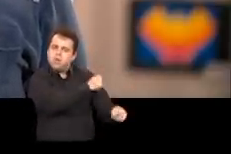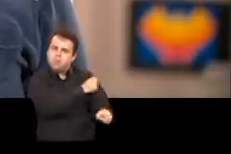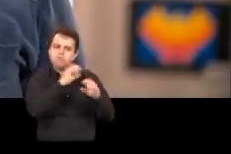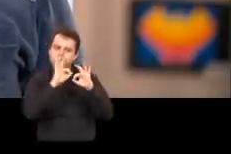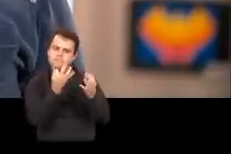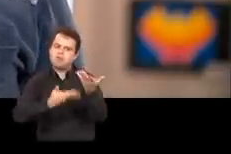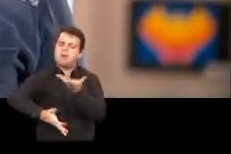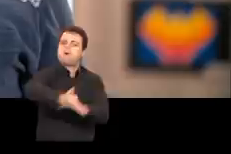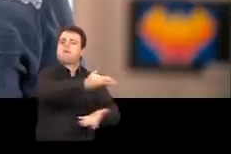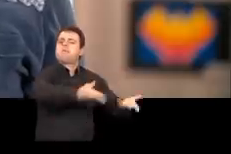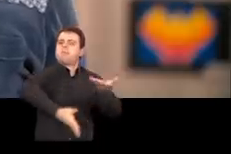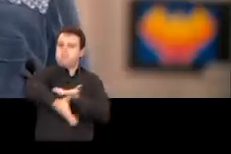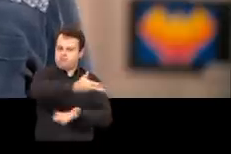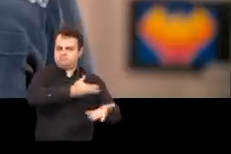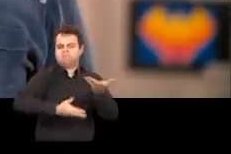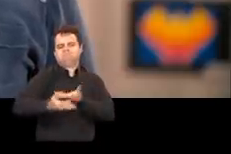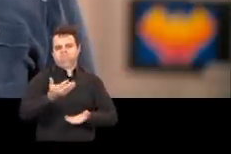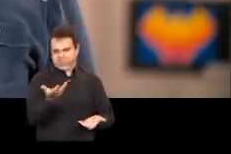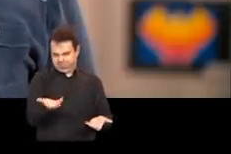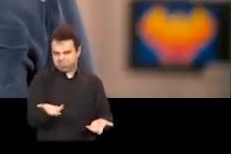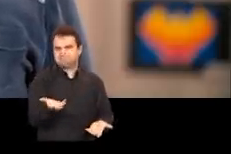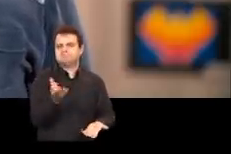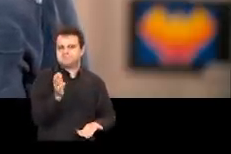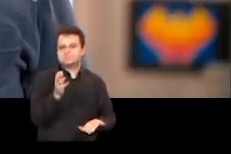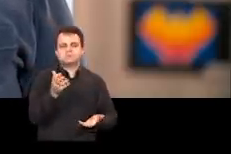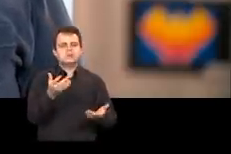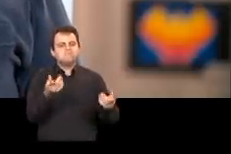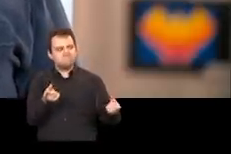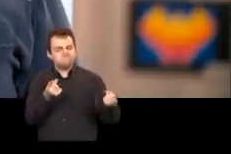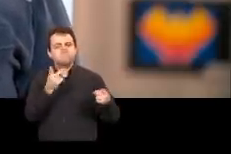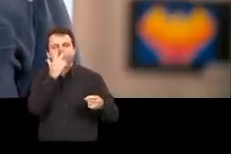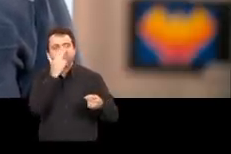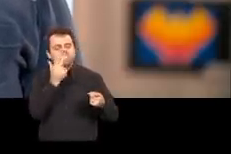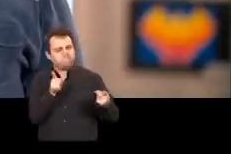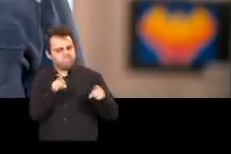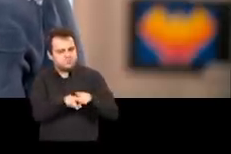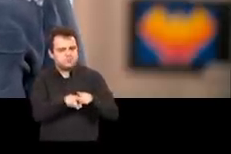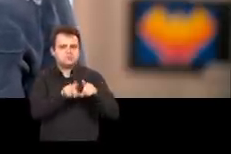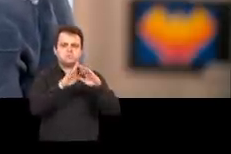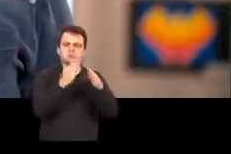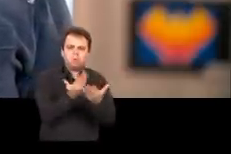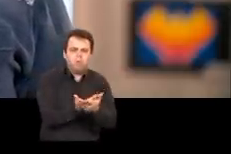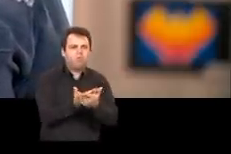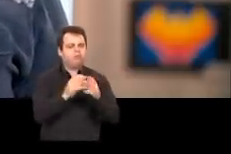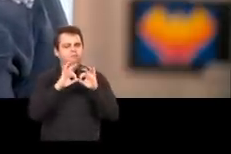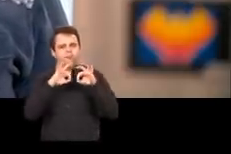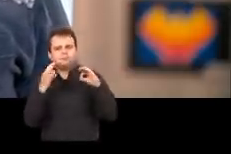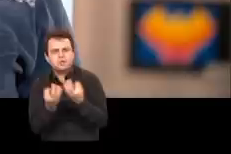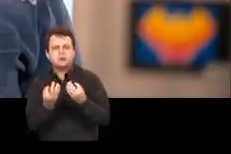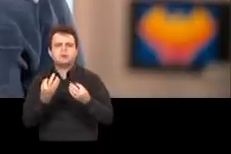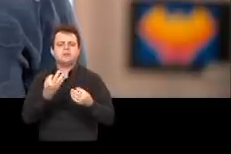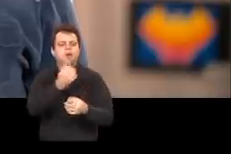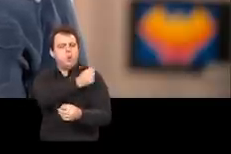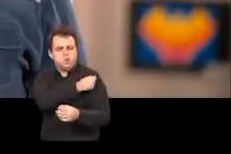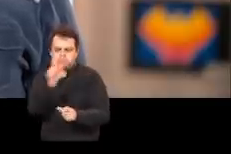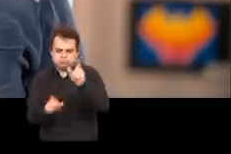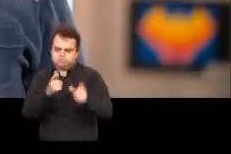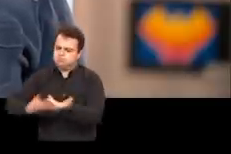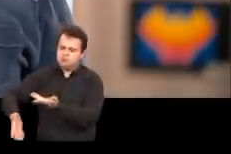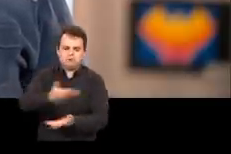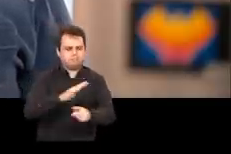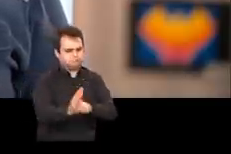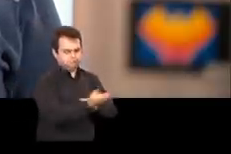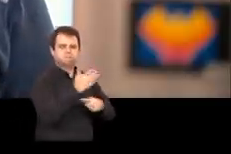famílias, num envolvimento de parceria, escola, família e os alunos. Nós